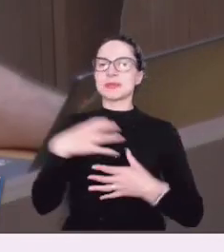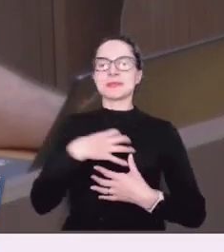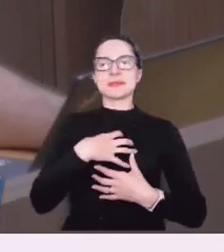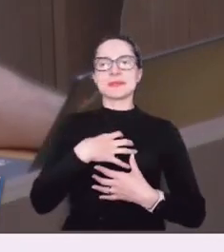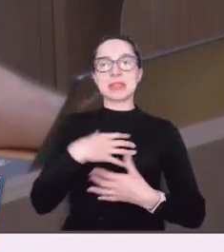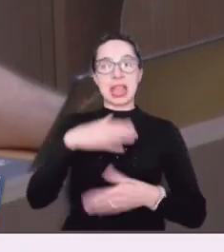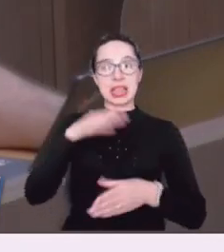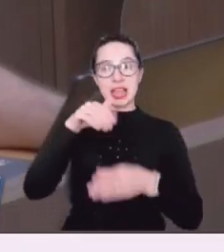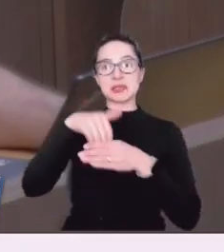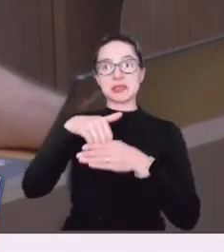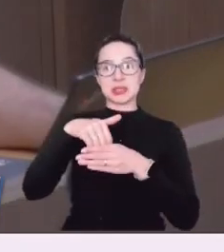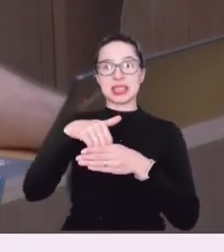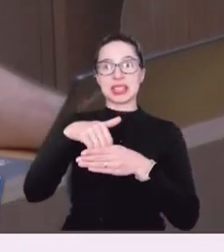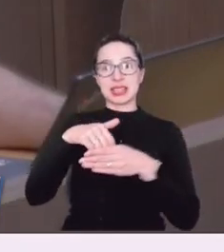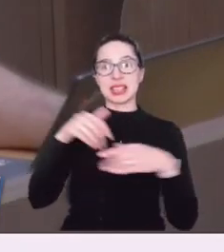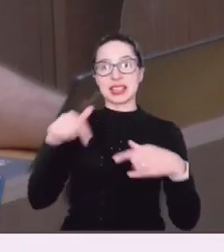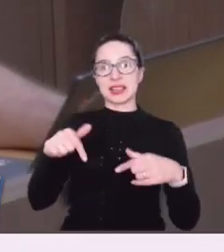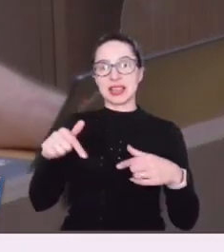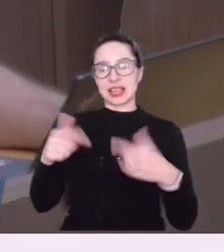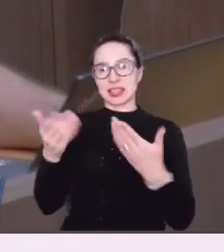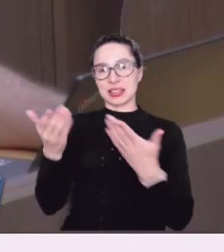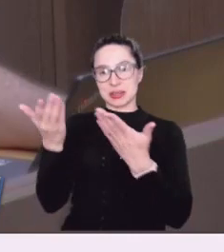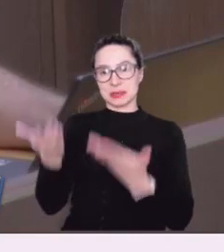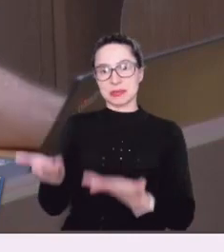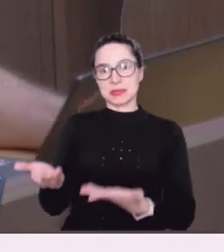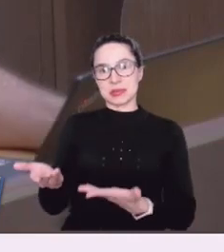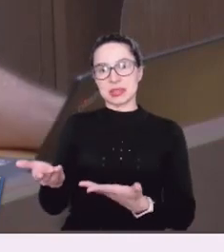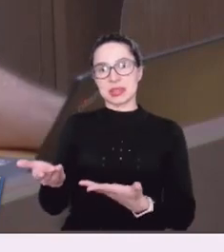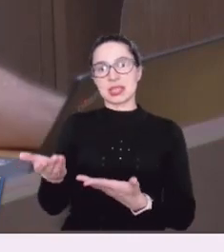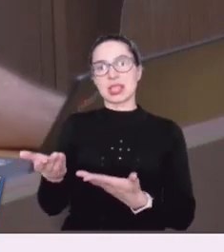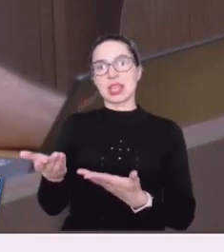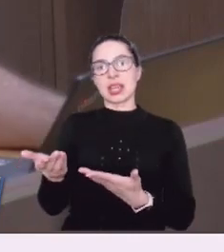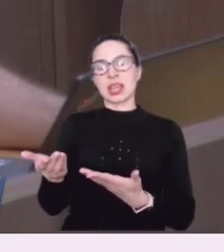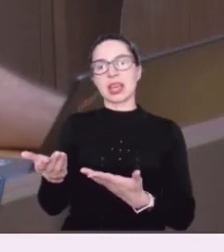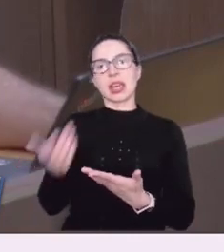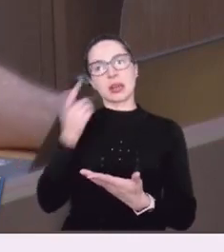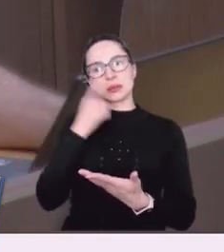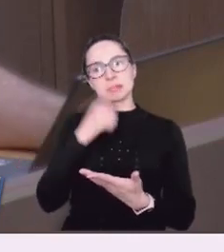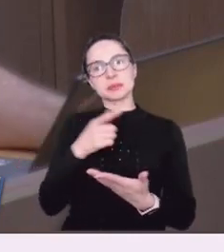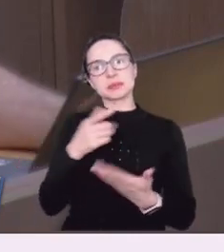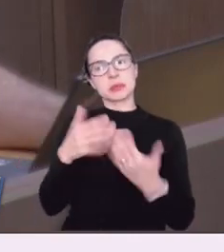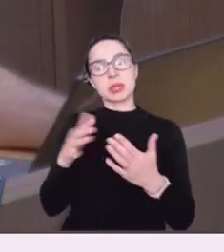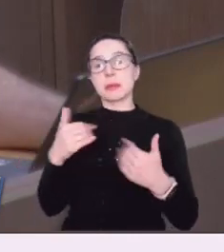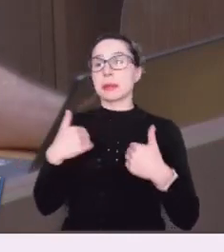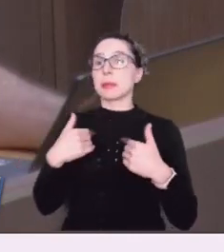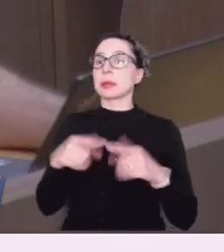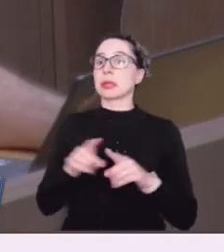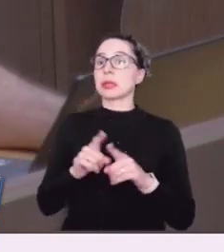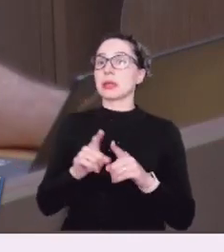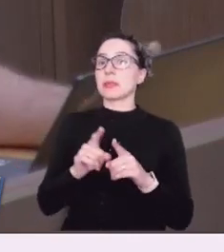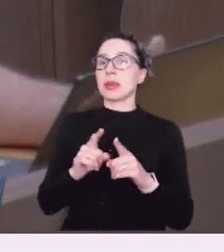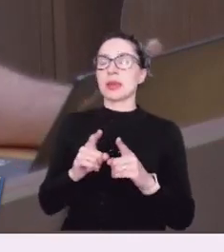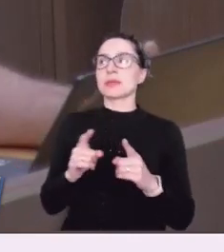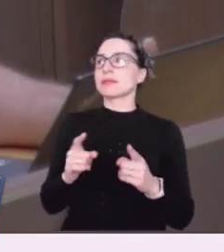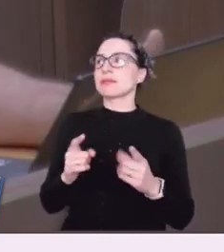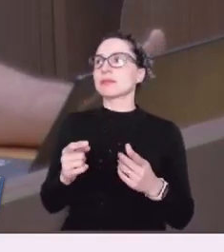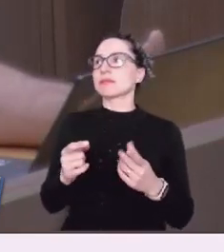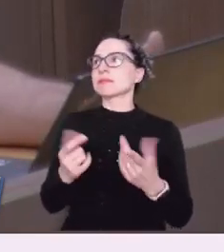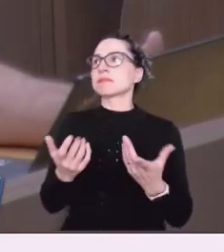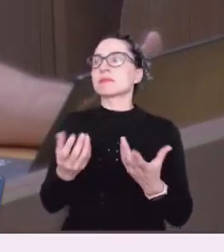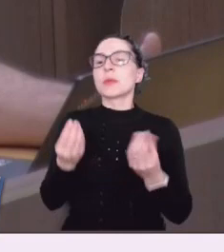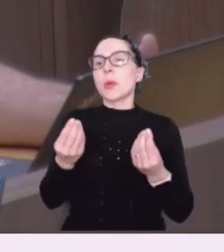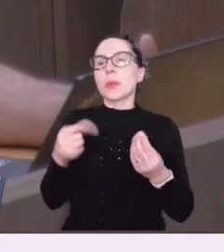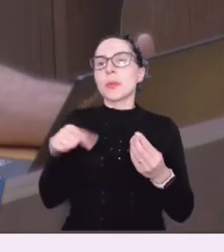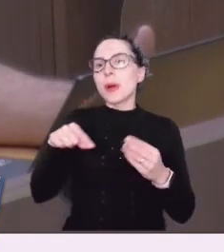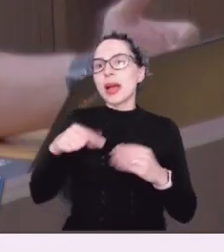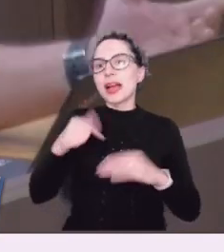como essa, como a Vossa Excelência teve essa oportunidade, aí é para mim também muito grande, não tem como. A cidade de Franca, sem dúvida